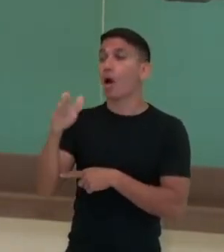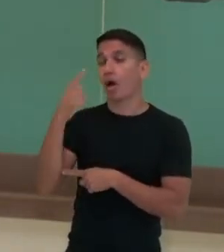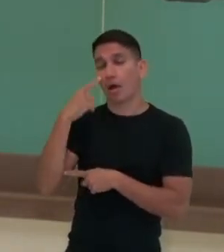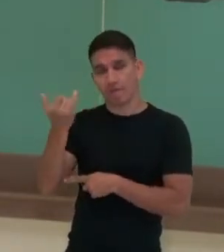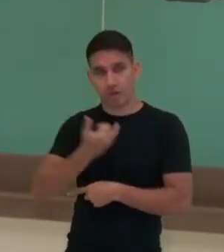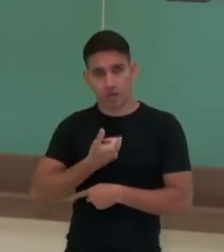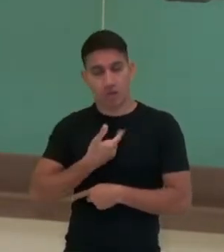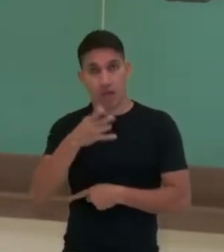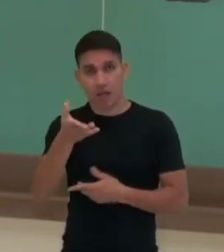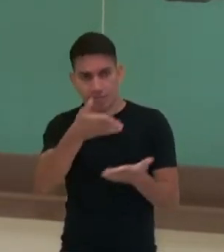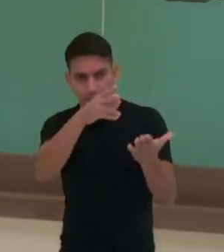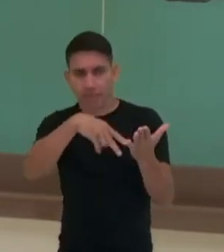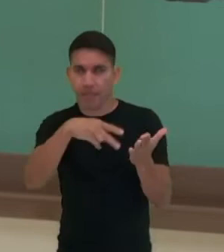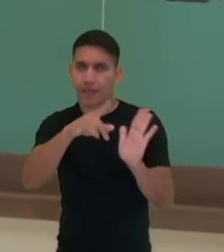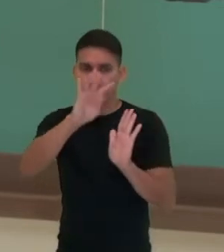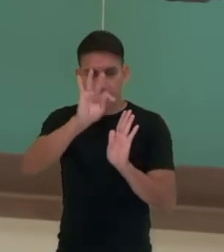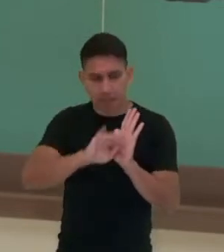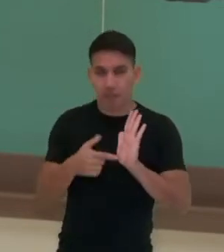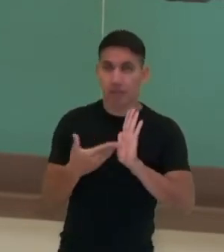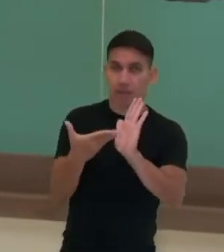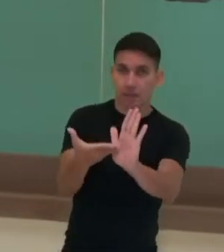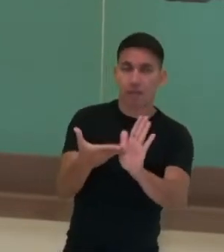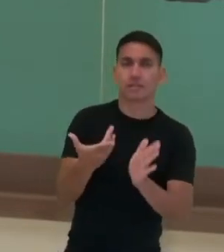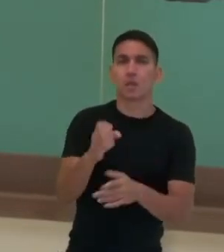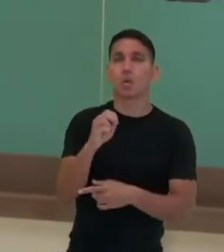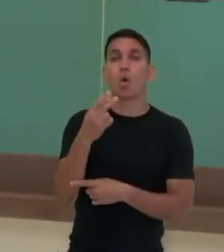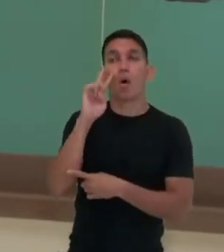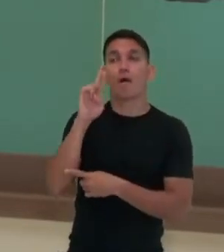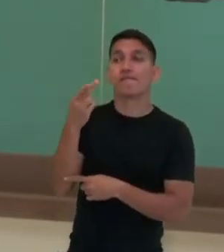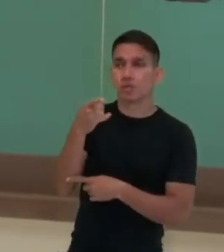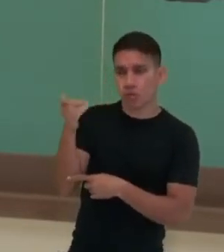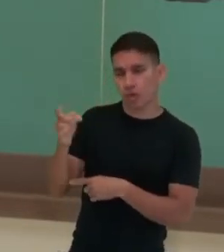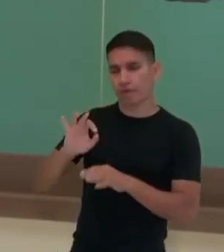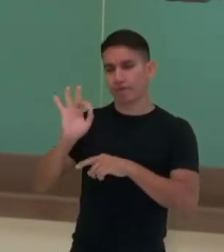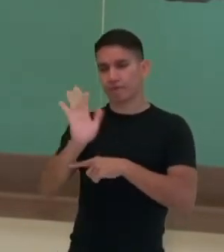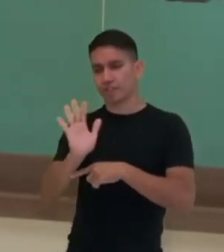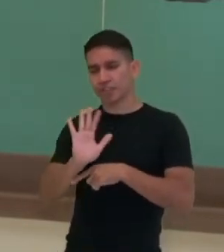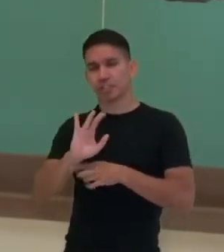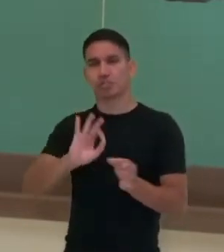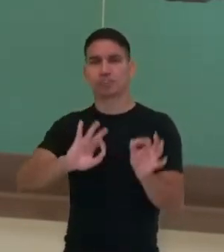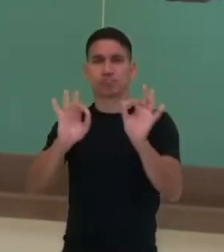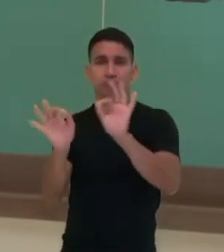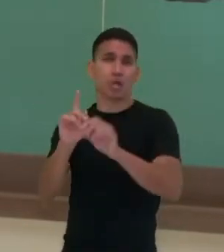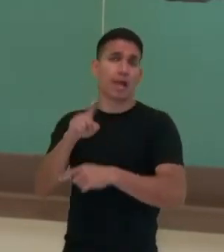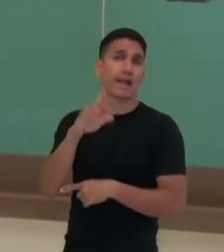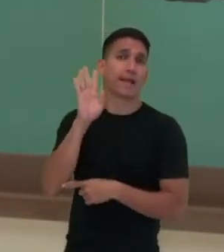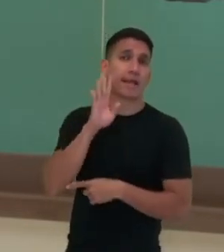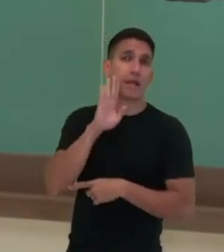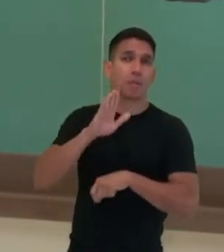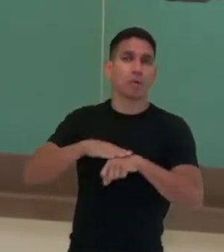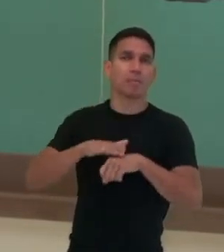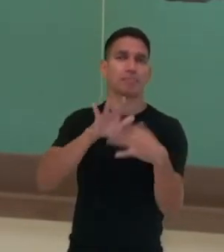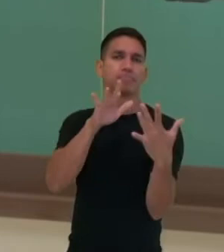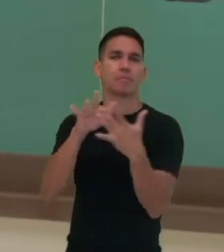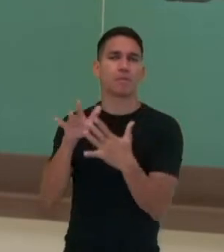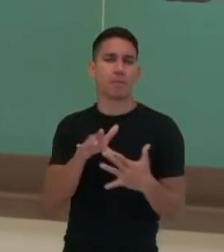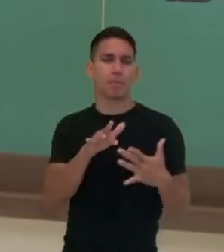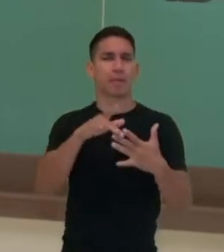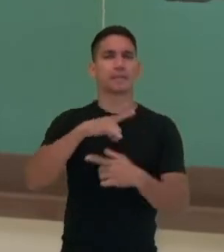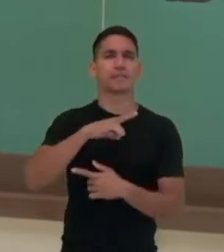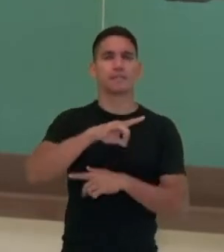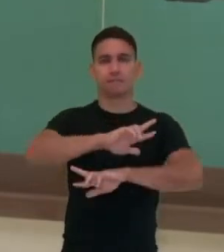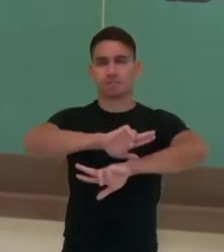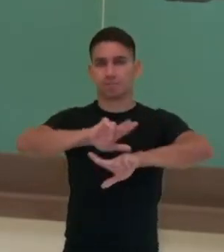tal texto, ou veja tal vídeo, né? Bem legal, né? Quando a gente tem contato bastante